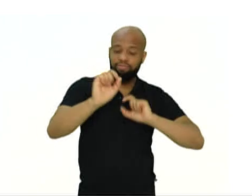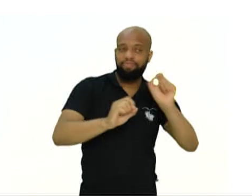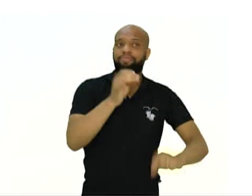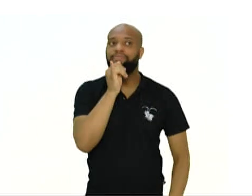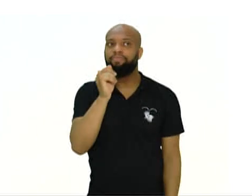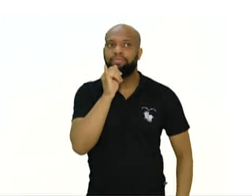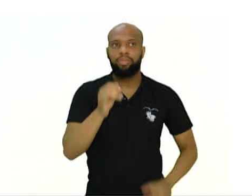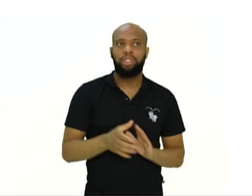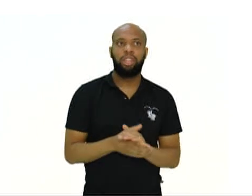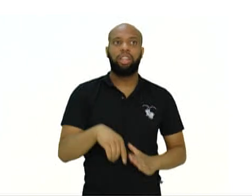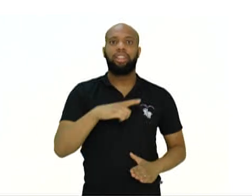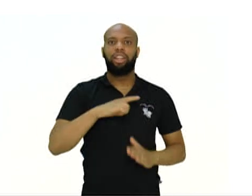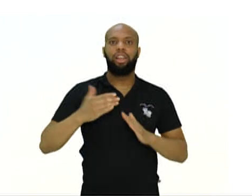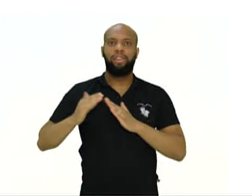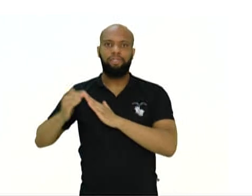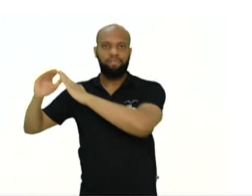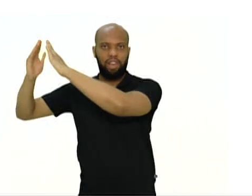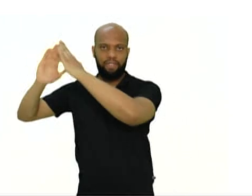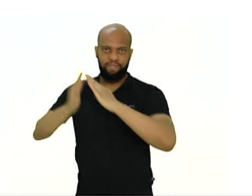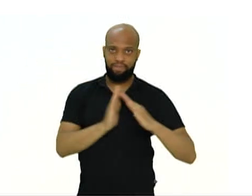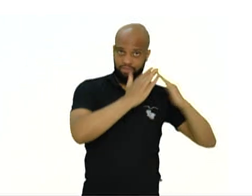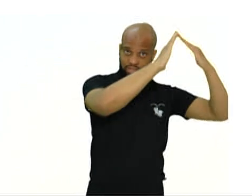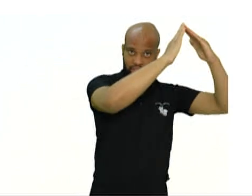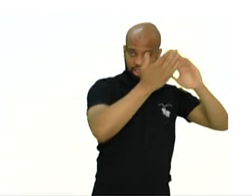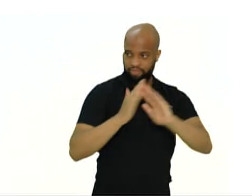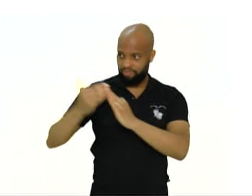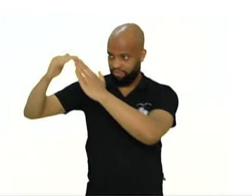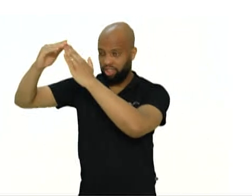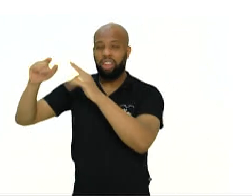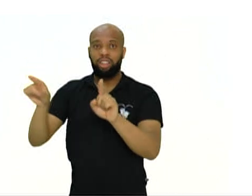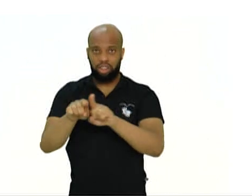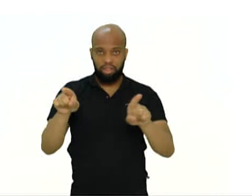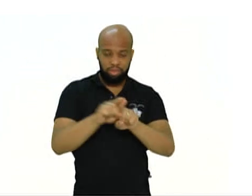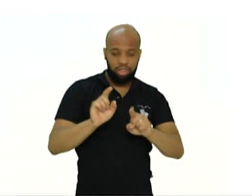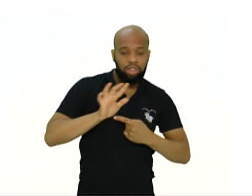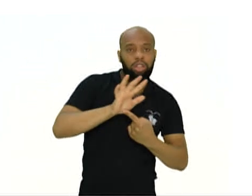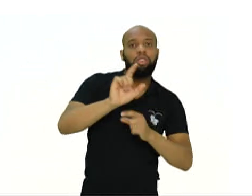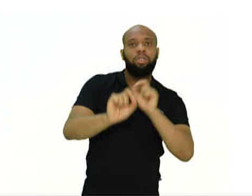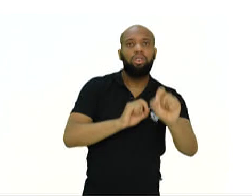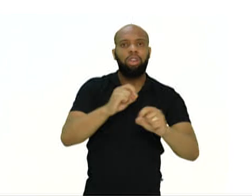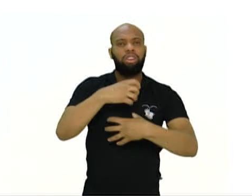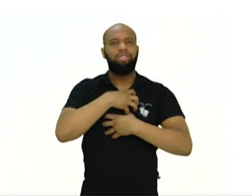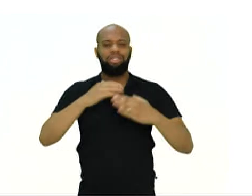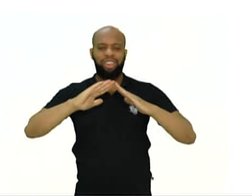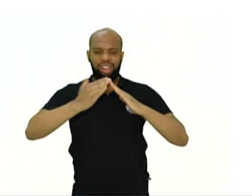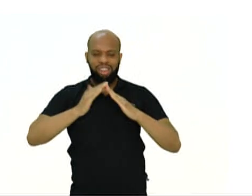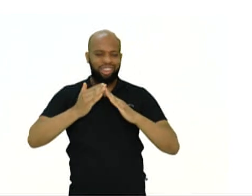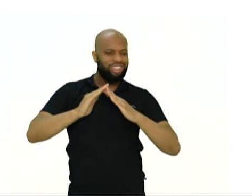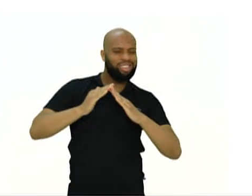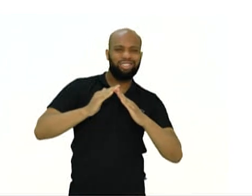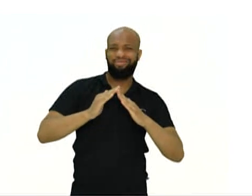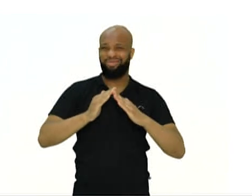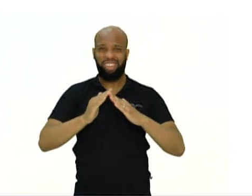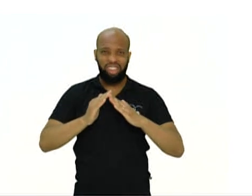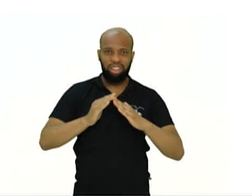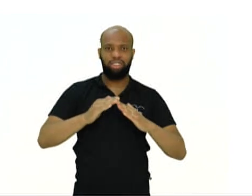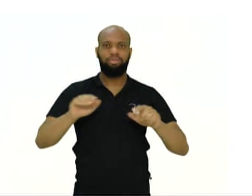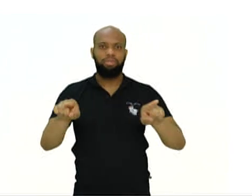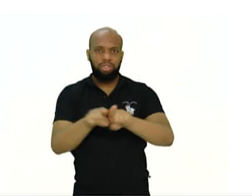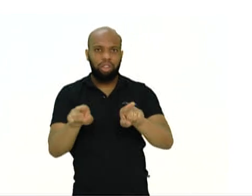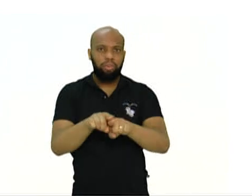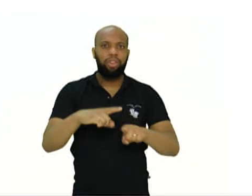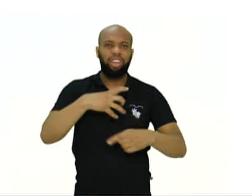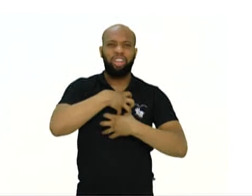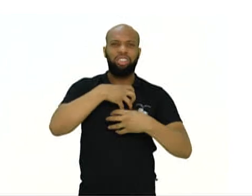por exemplo, a questão das favelas, que apresentam ali, né, casebres, casas em situações de